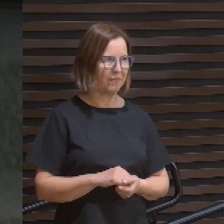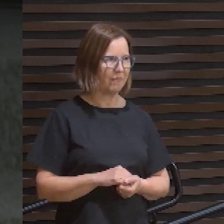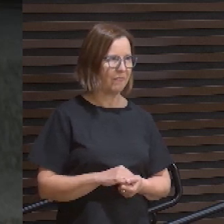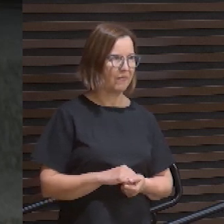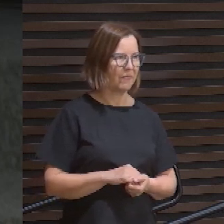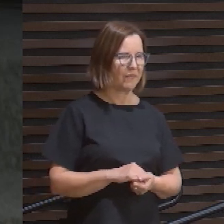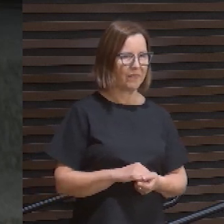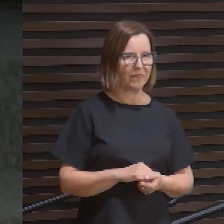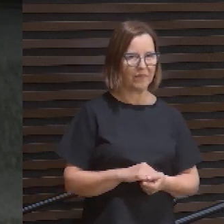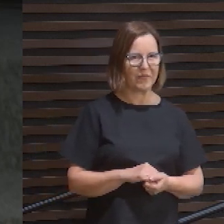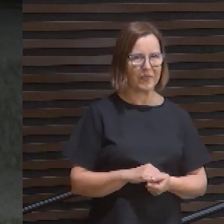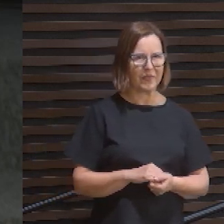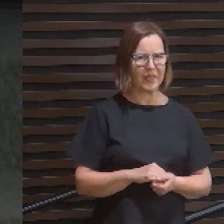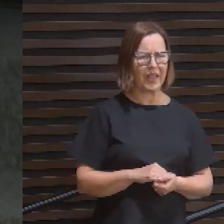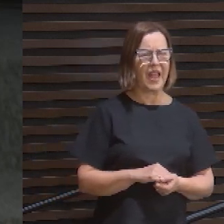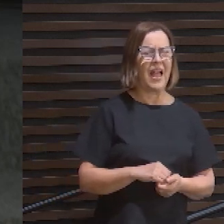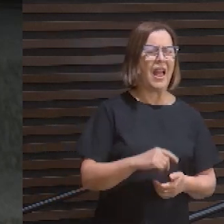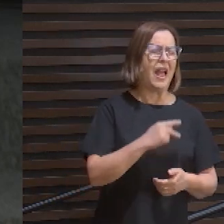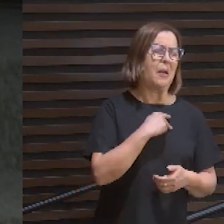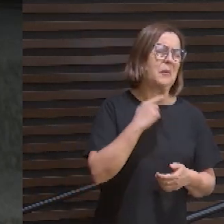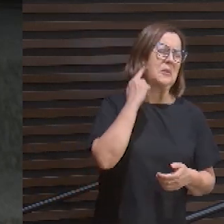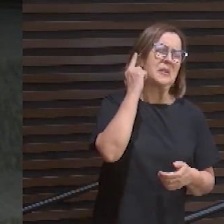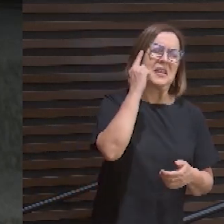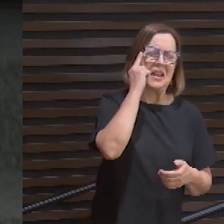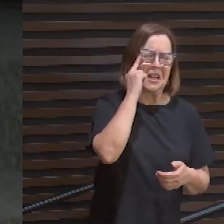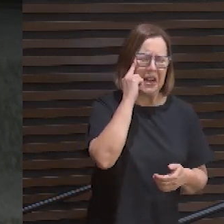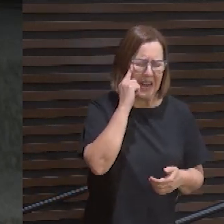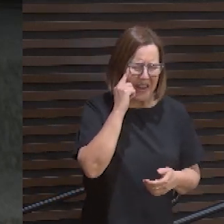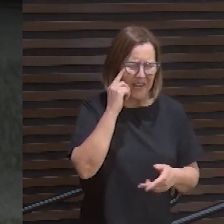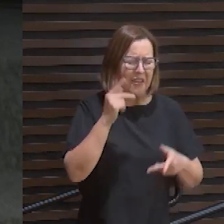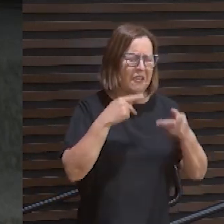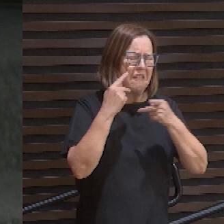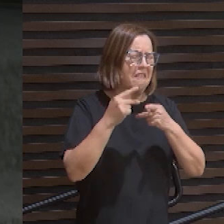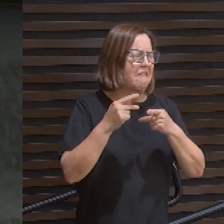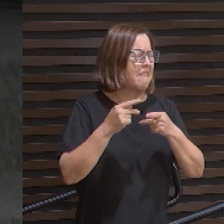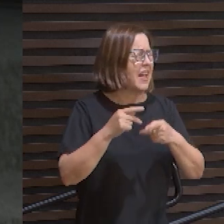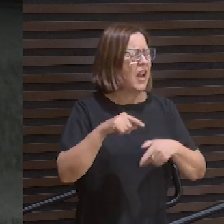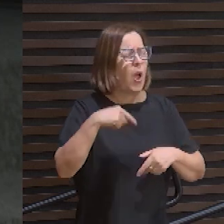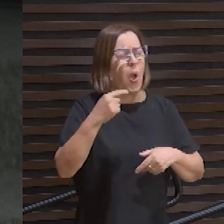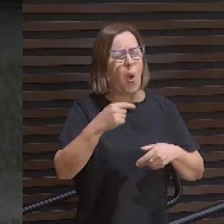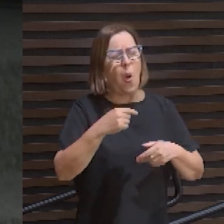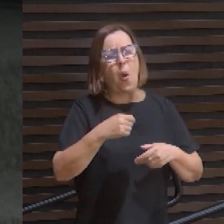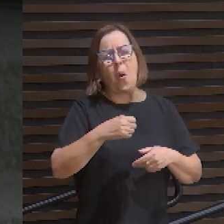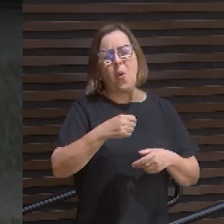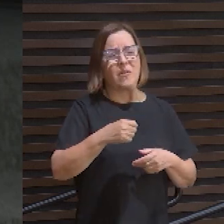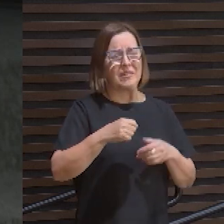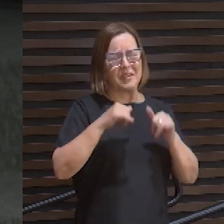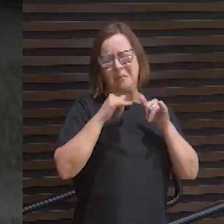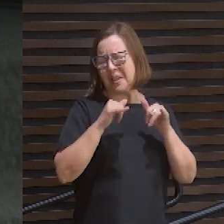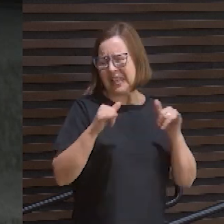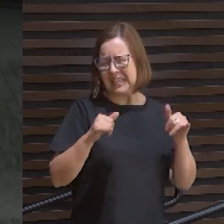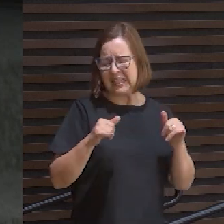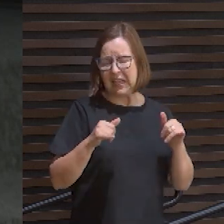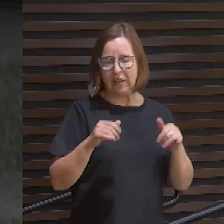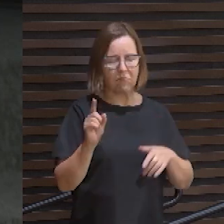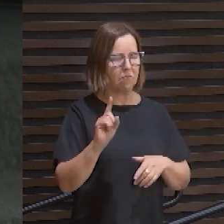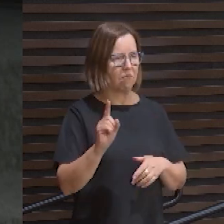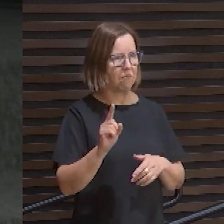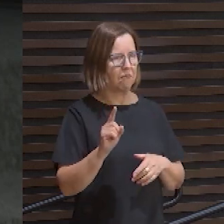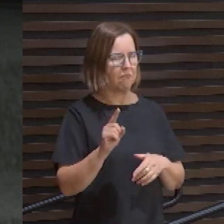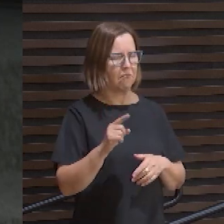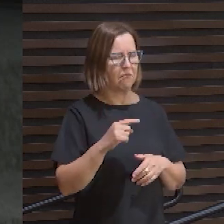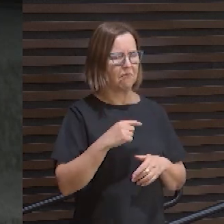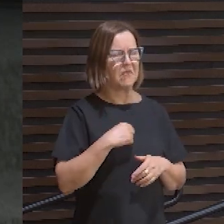Muda a mensagem, pastor Glênio, muda. Muda não. Sou